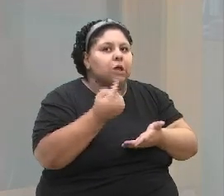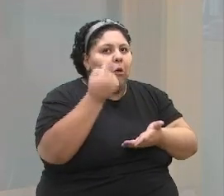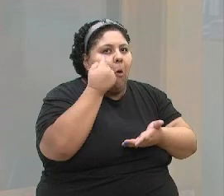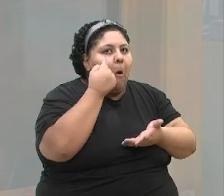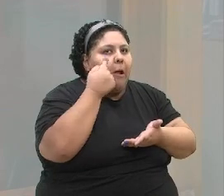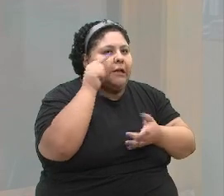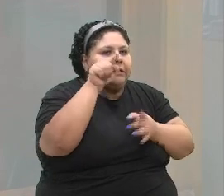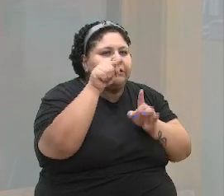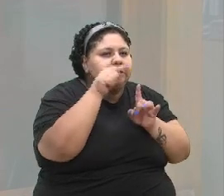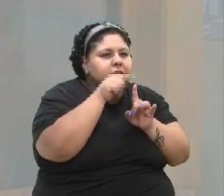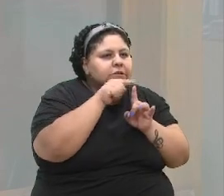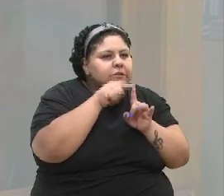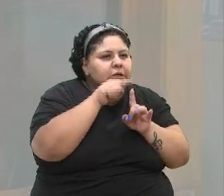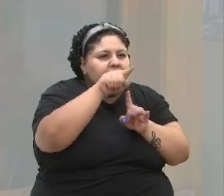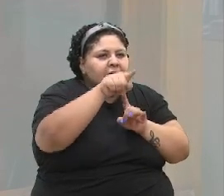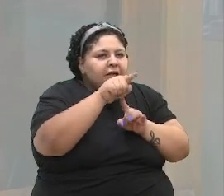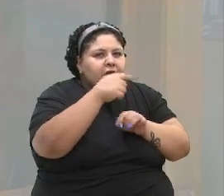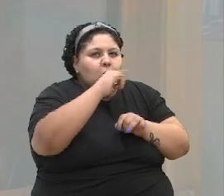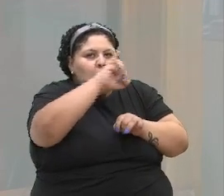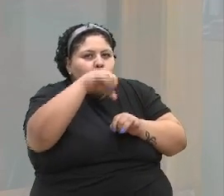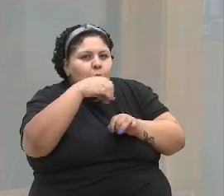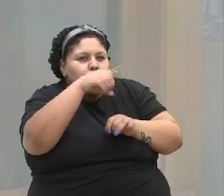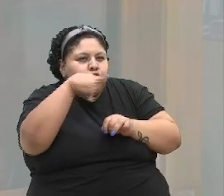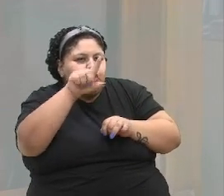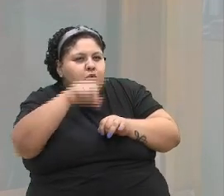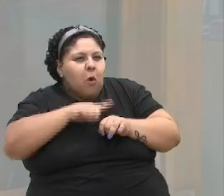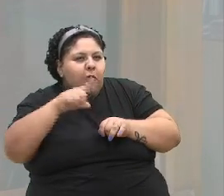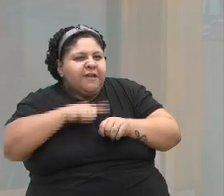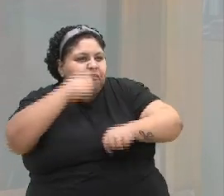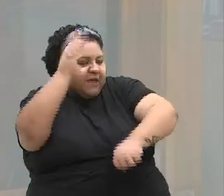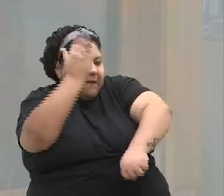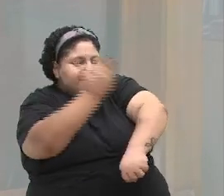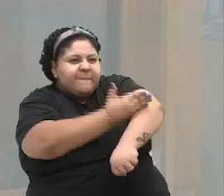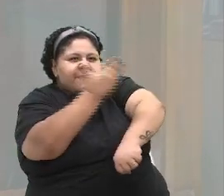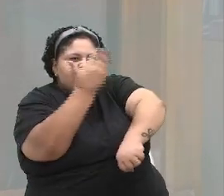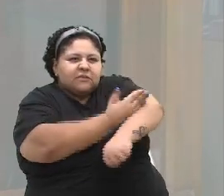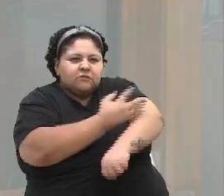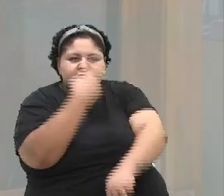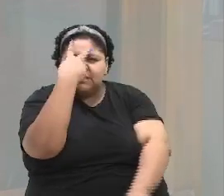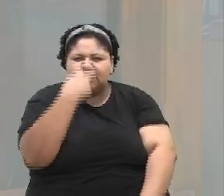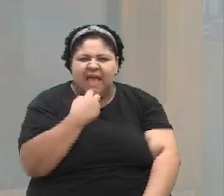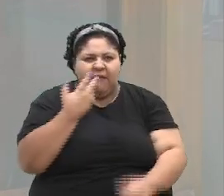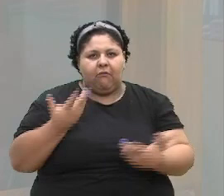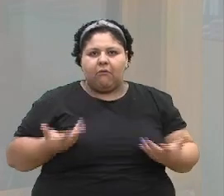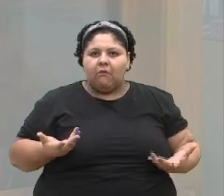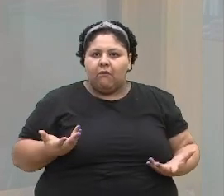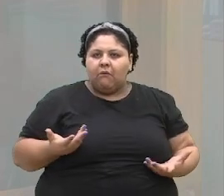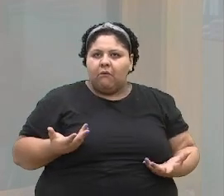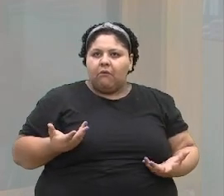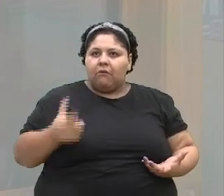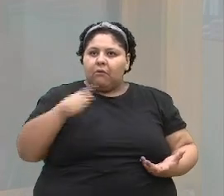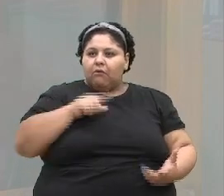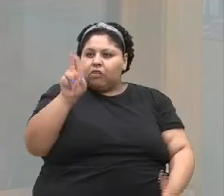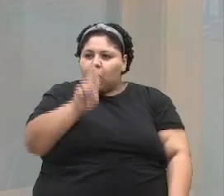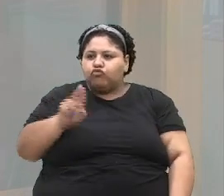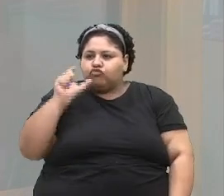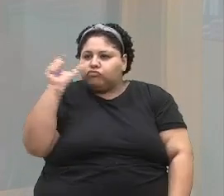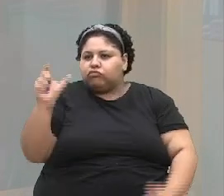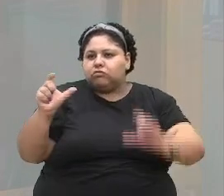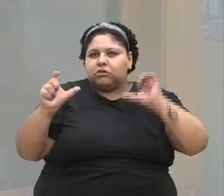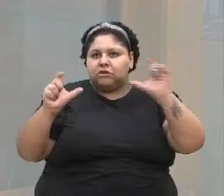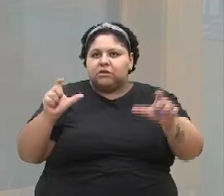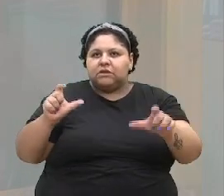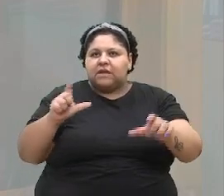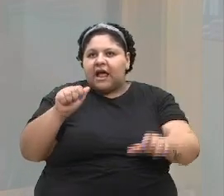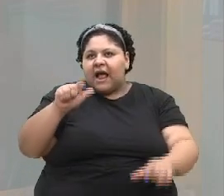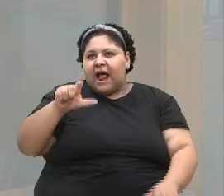assim, olha o João sem braço, parece mongoloide, para cego. Não use termos como